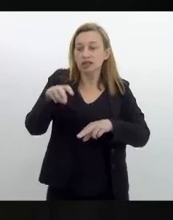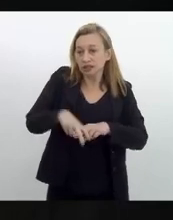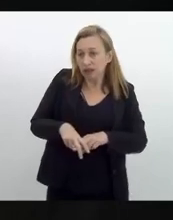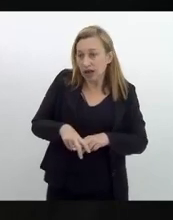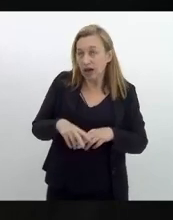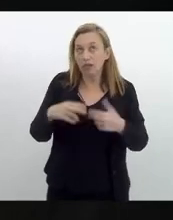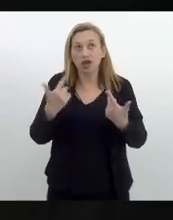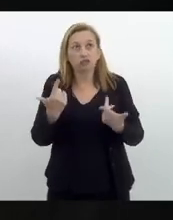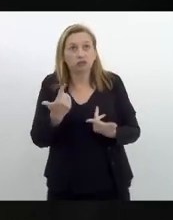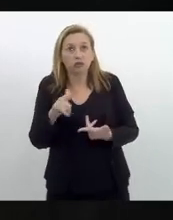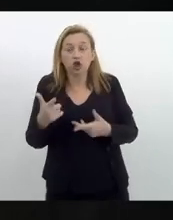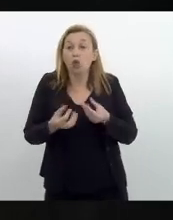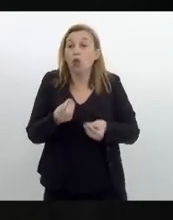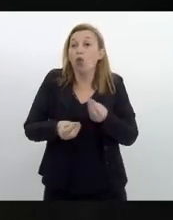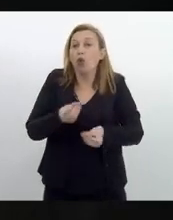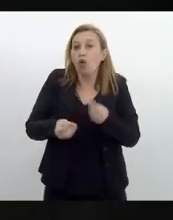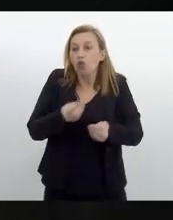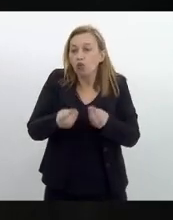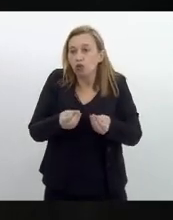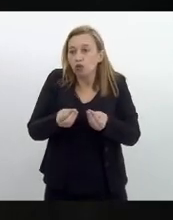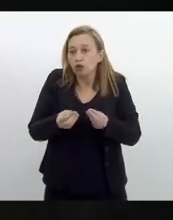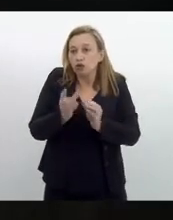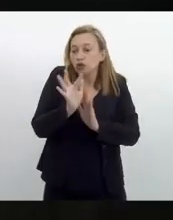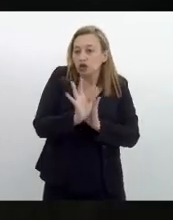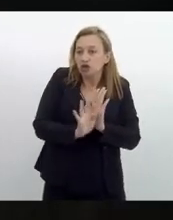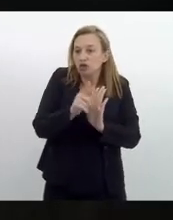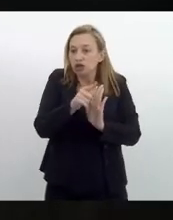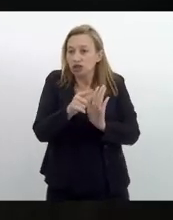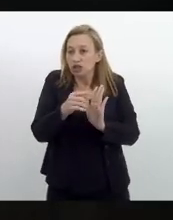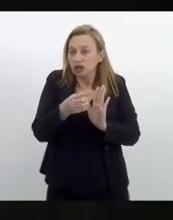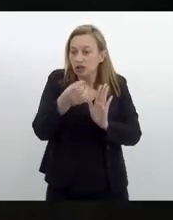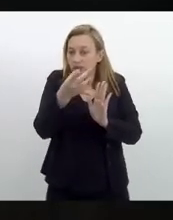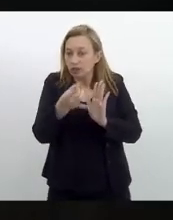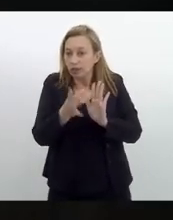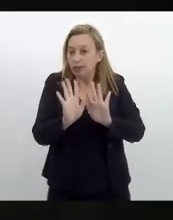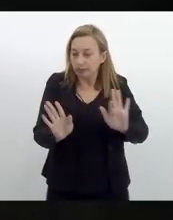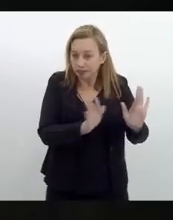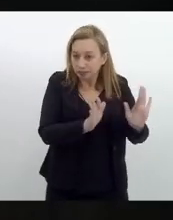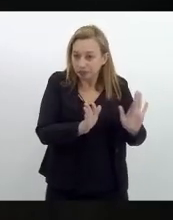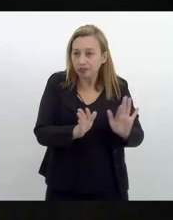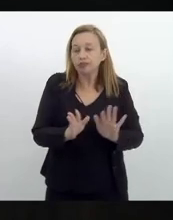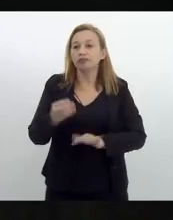excepcionalizar aqui no texto da adesão. Márcio,